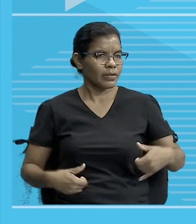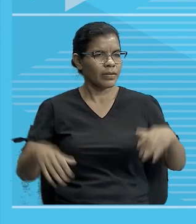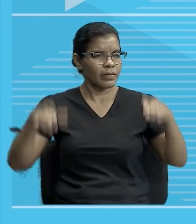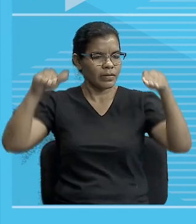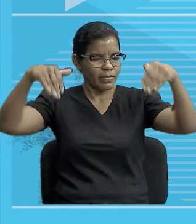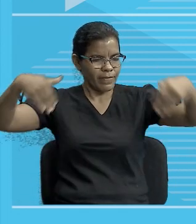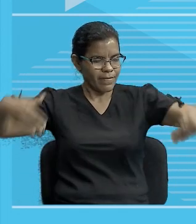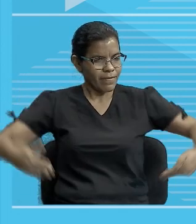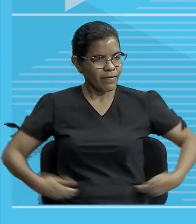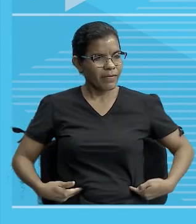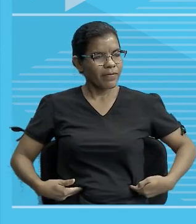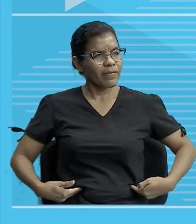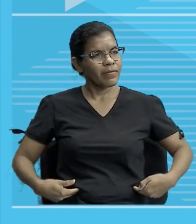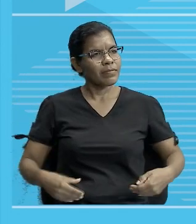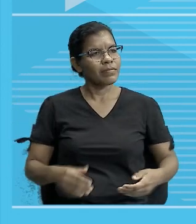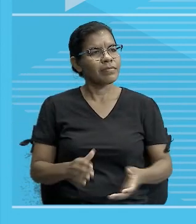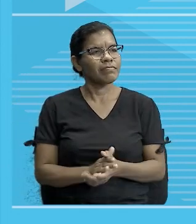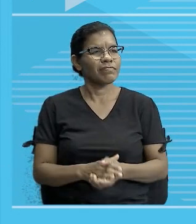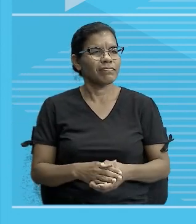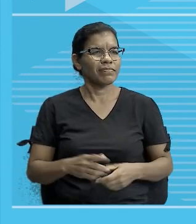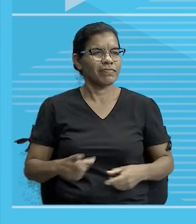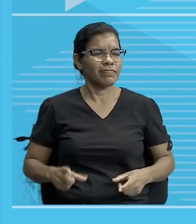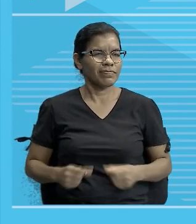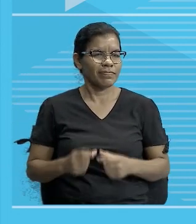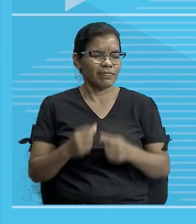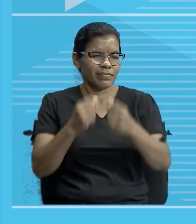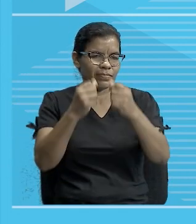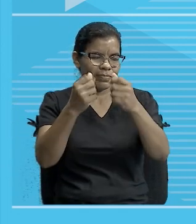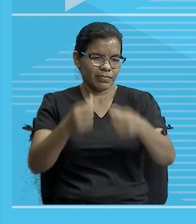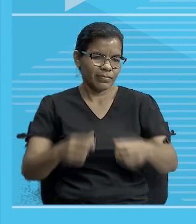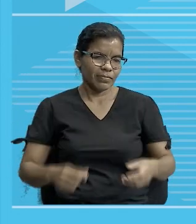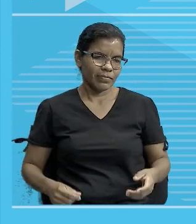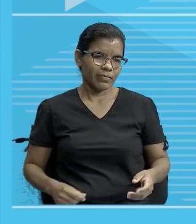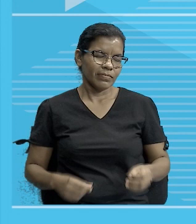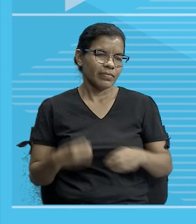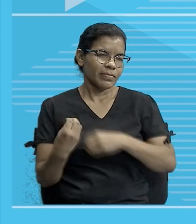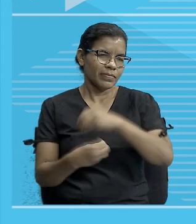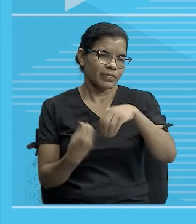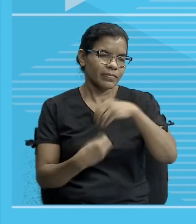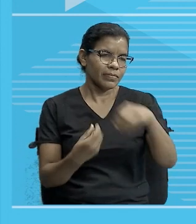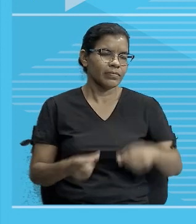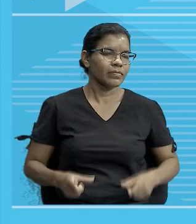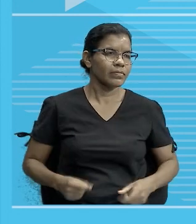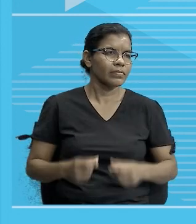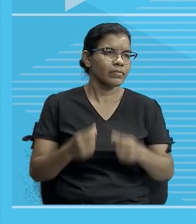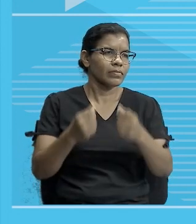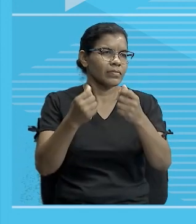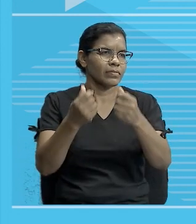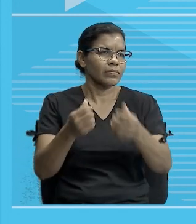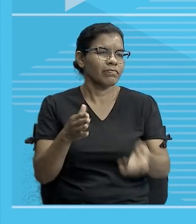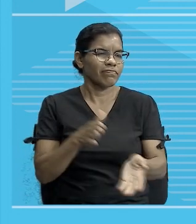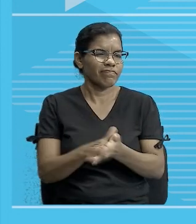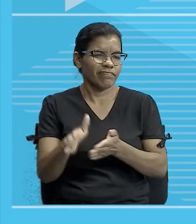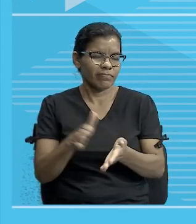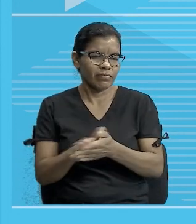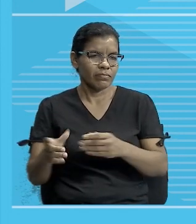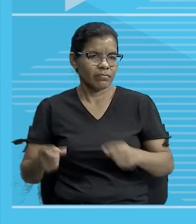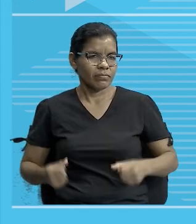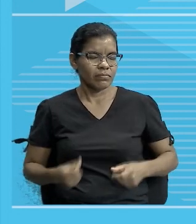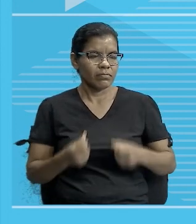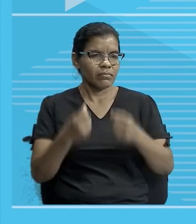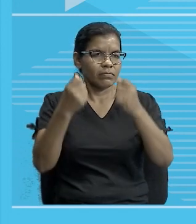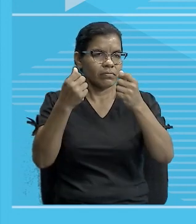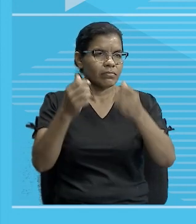de alimentos, carestia, inflação, crise econômica. Quem é que tora mais miséco? O